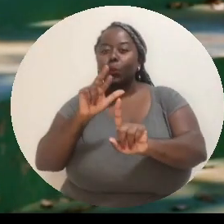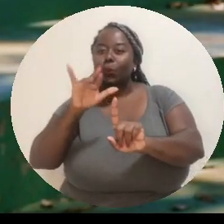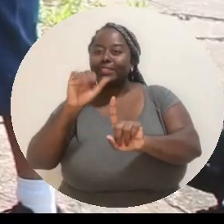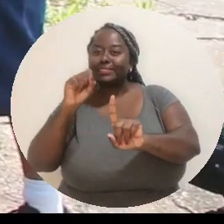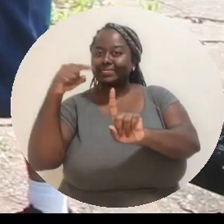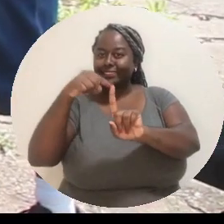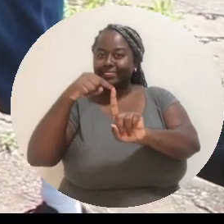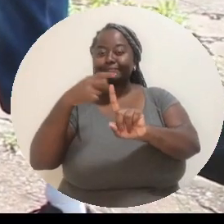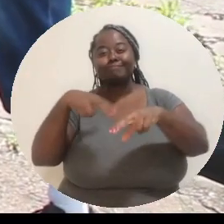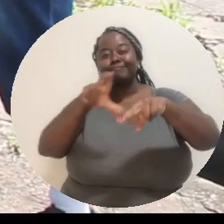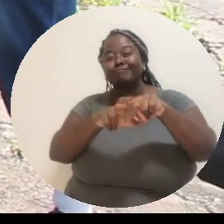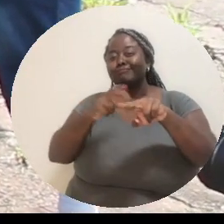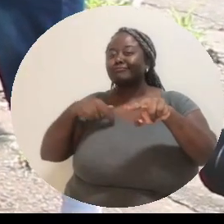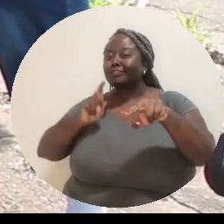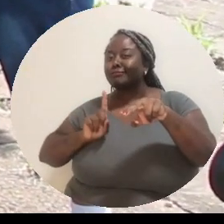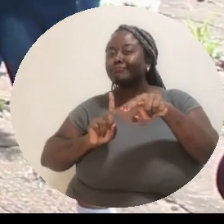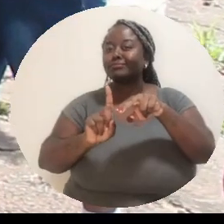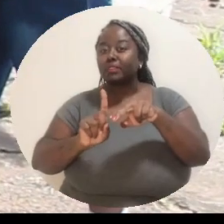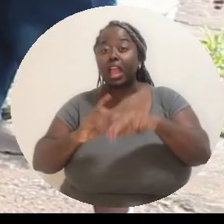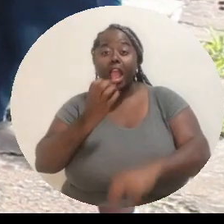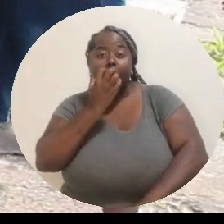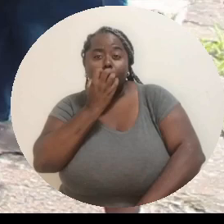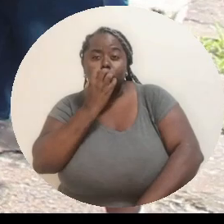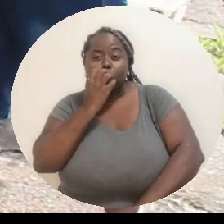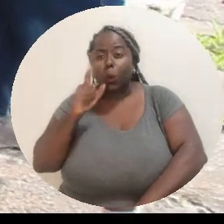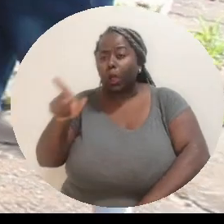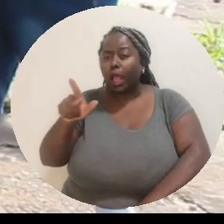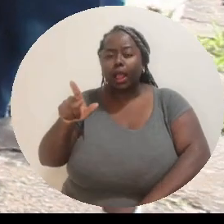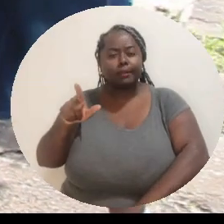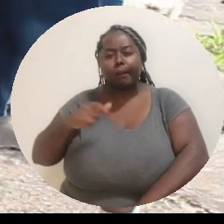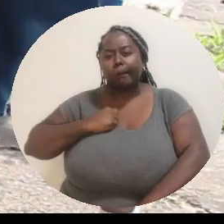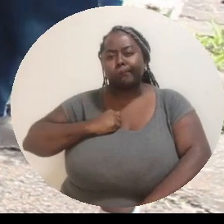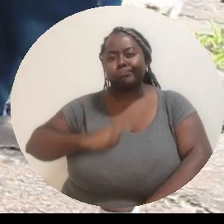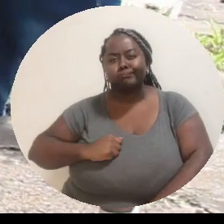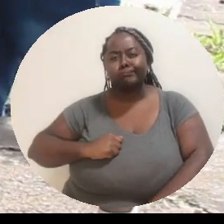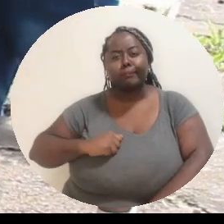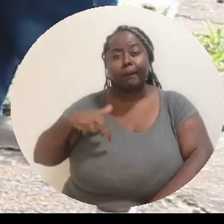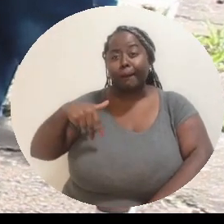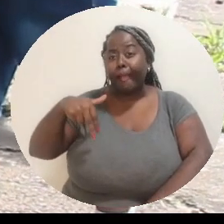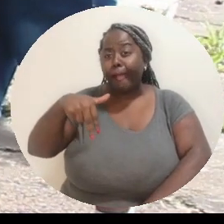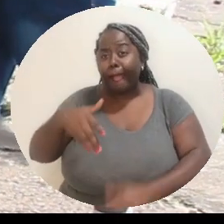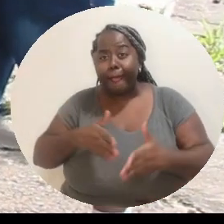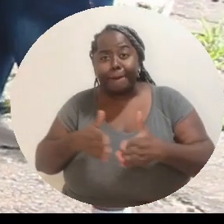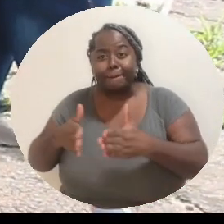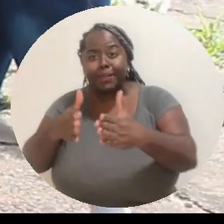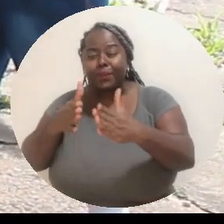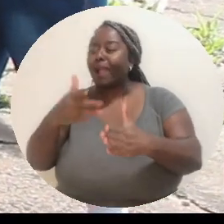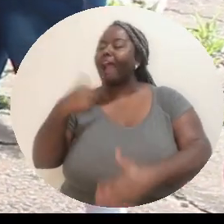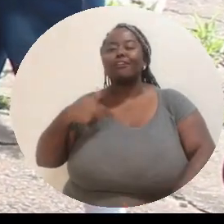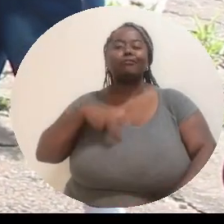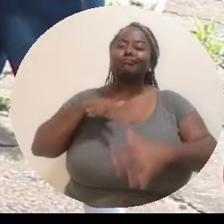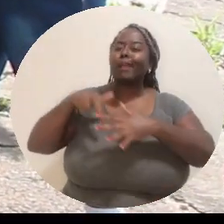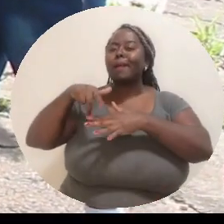ali. Aí um cachorro fez as suas necessidades, fez cocô ali, bem no trajeto em que eu passava. Aí eu vinha,